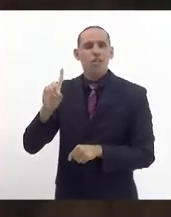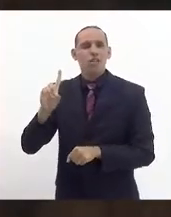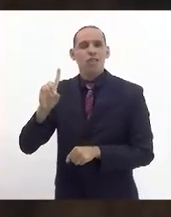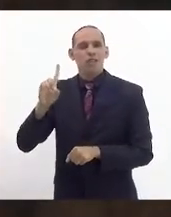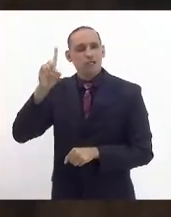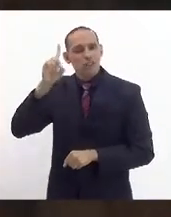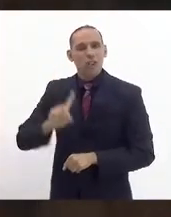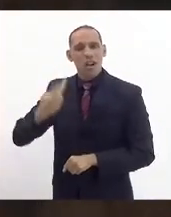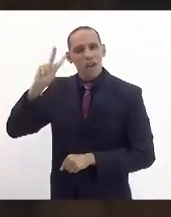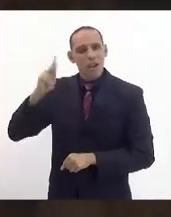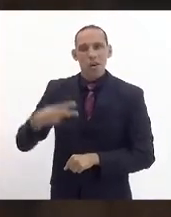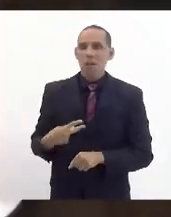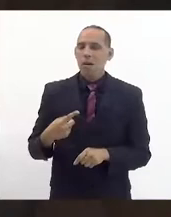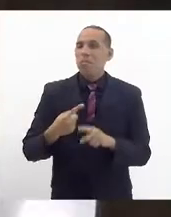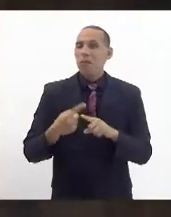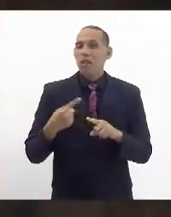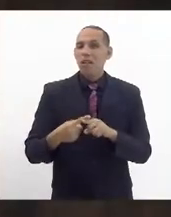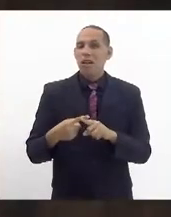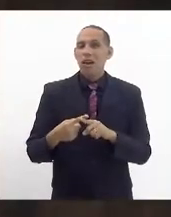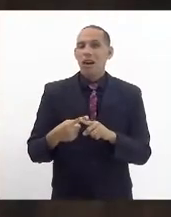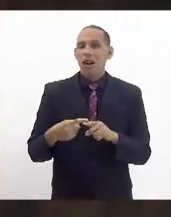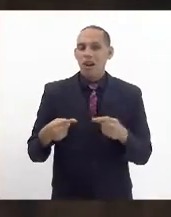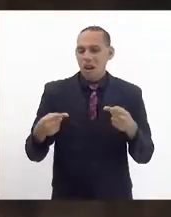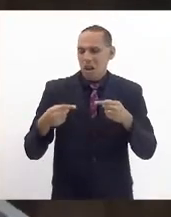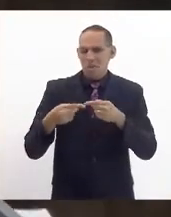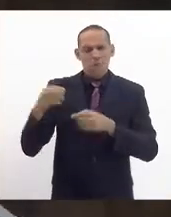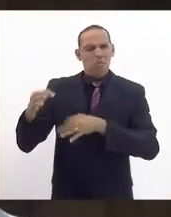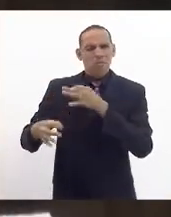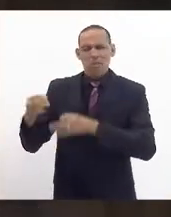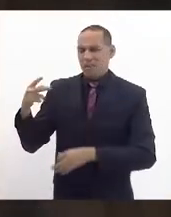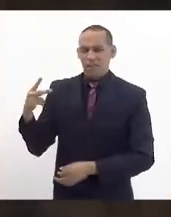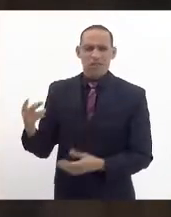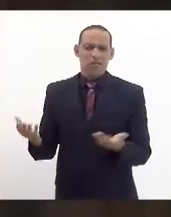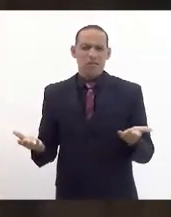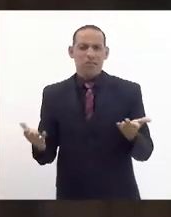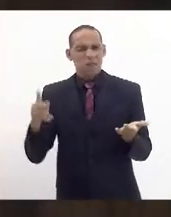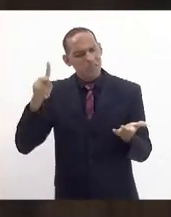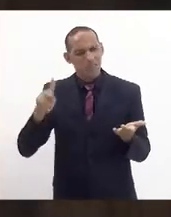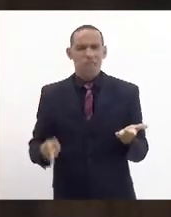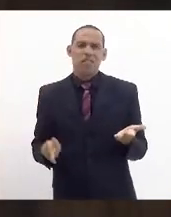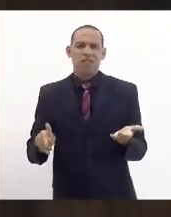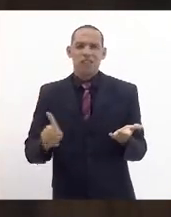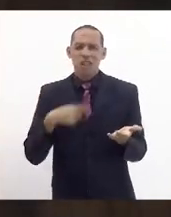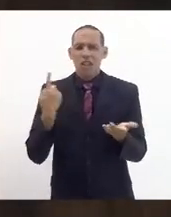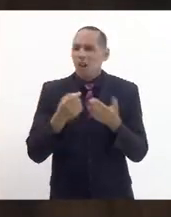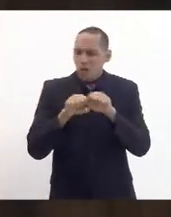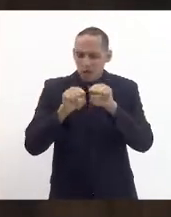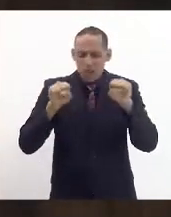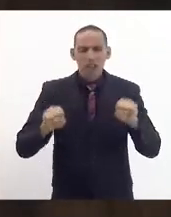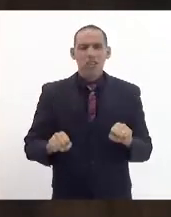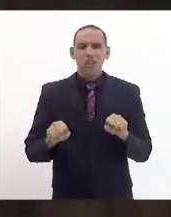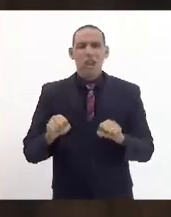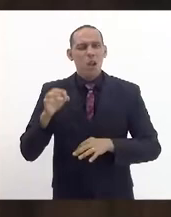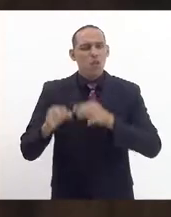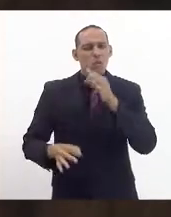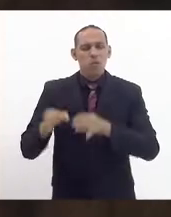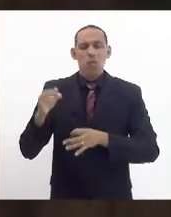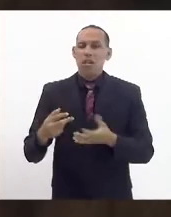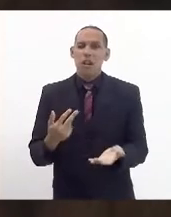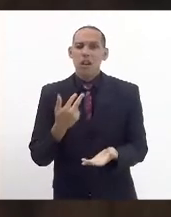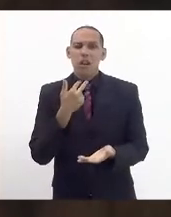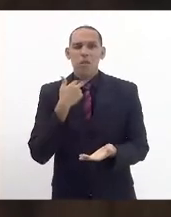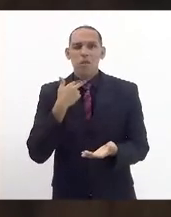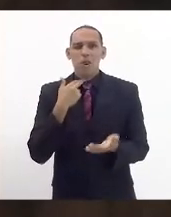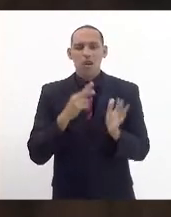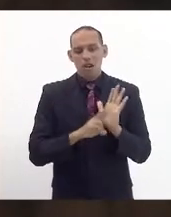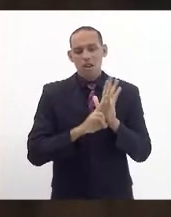humanos por sua veia jurídica. Ora, senhor presidente, o nosso sistema judiciário não pode ser esse referenciado